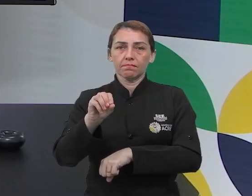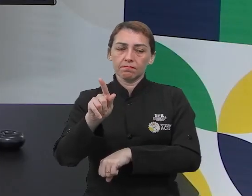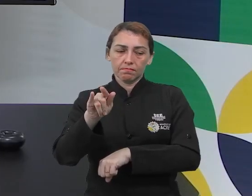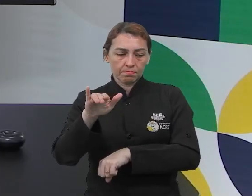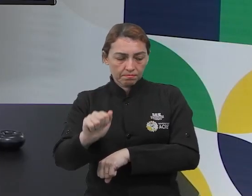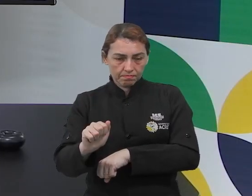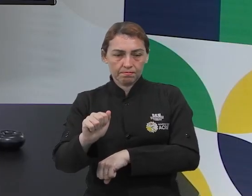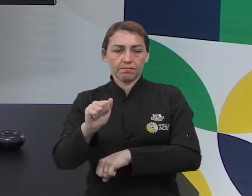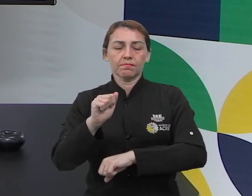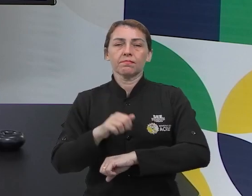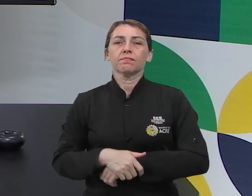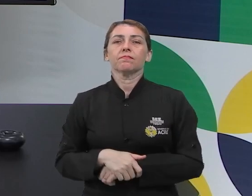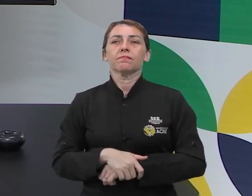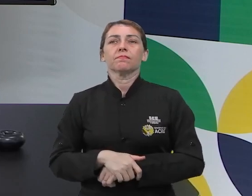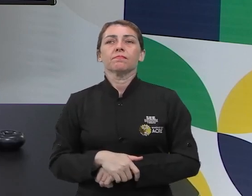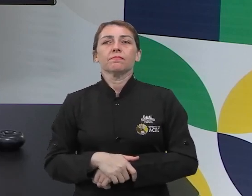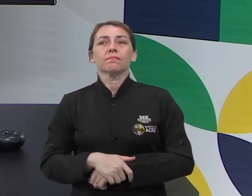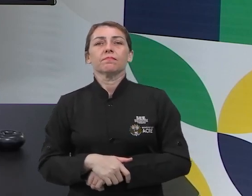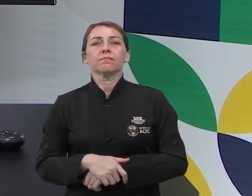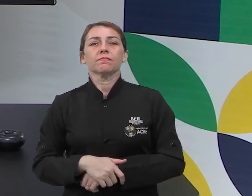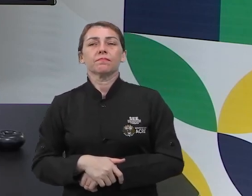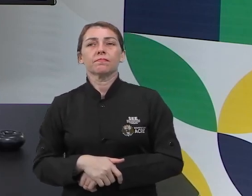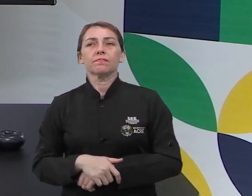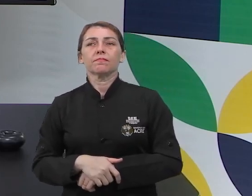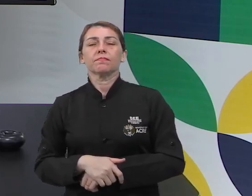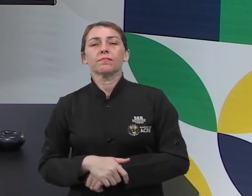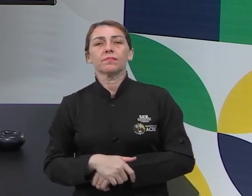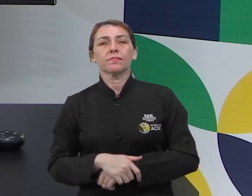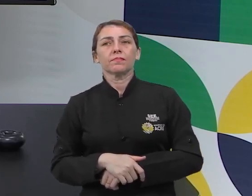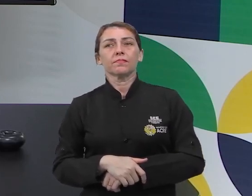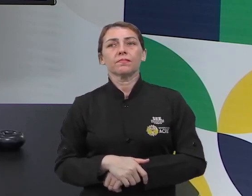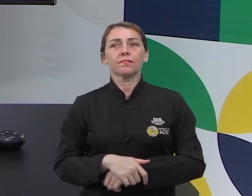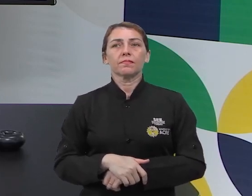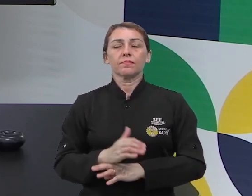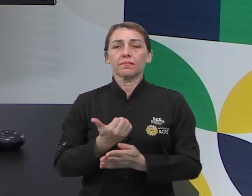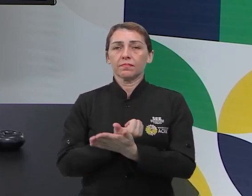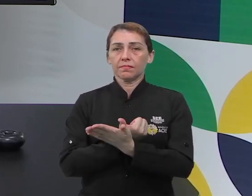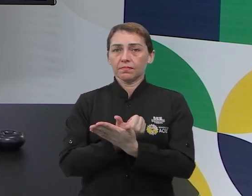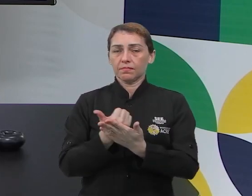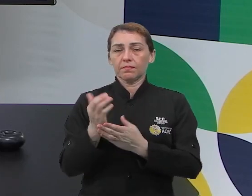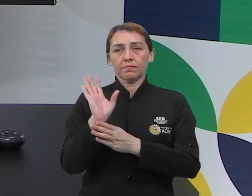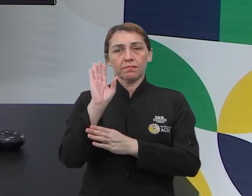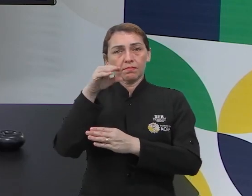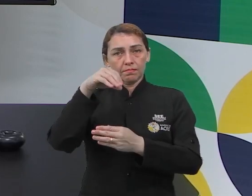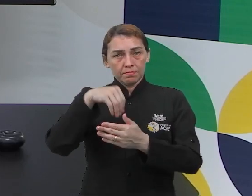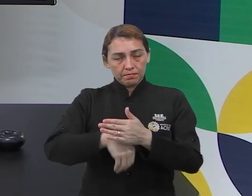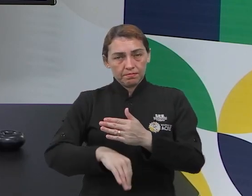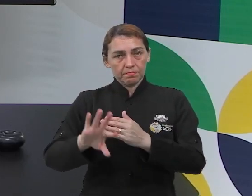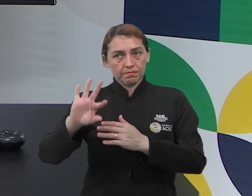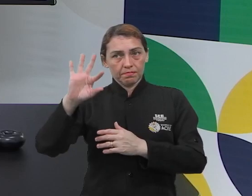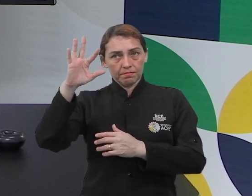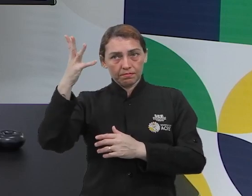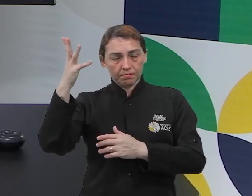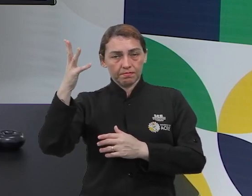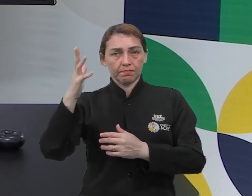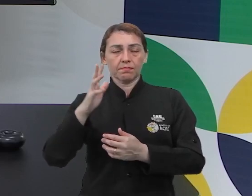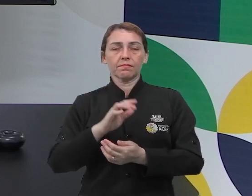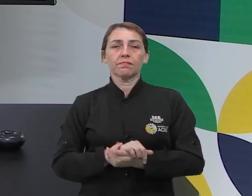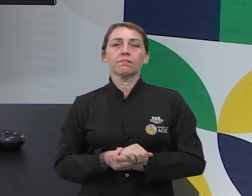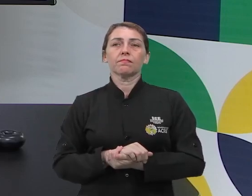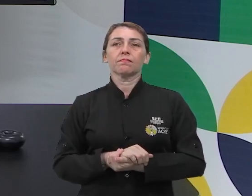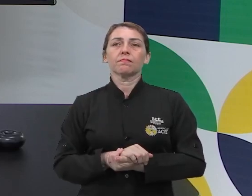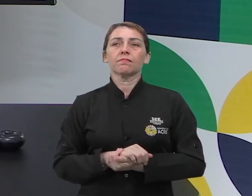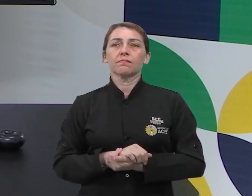esse soerguimento aí foi ocasionado por conta de ações internas né, que acontece ali, fatores endógenos